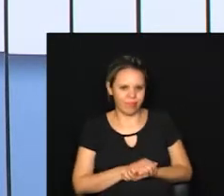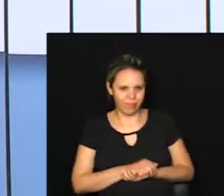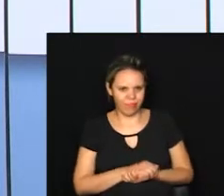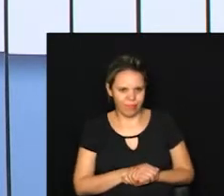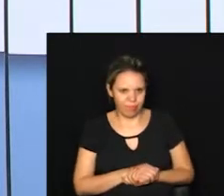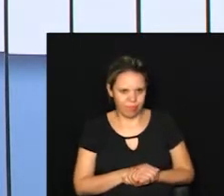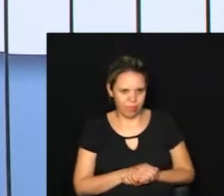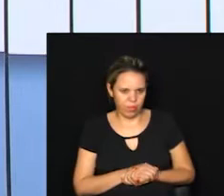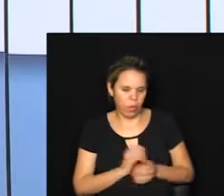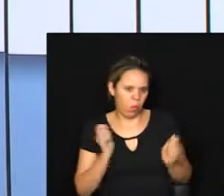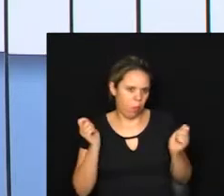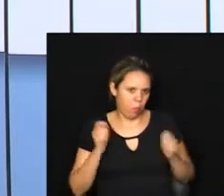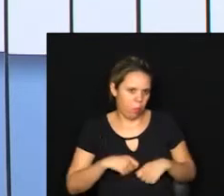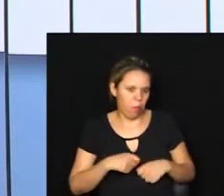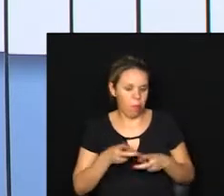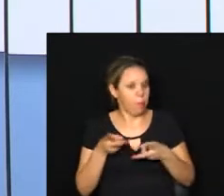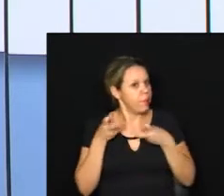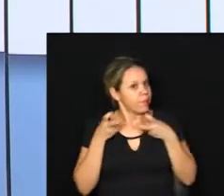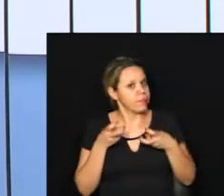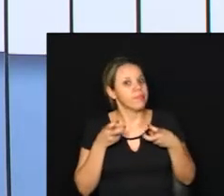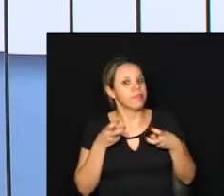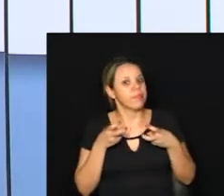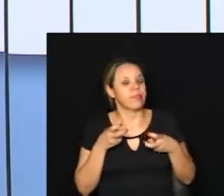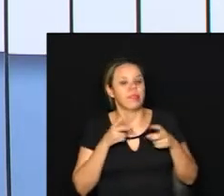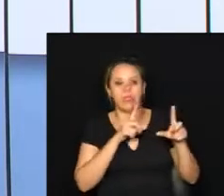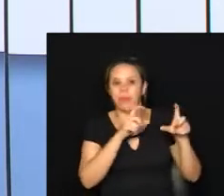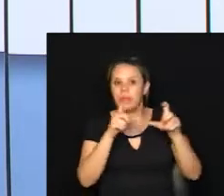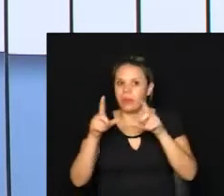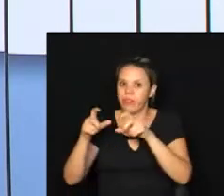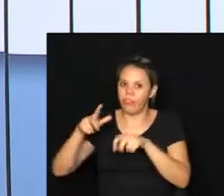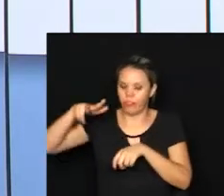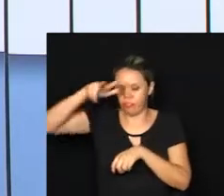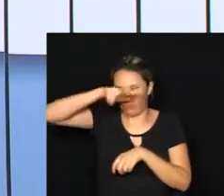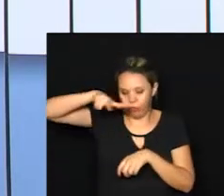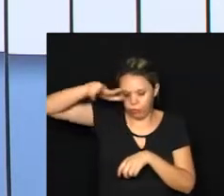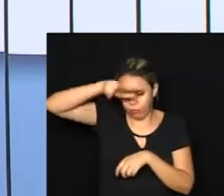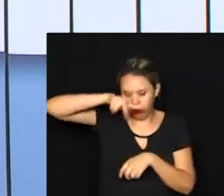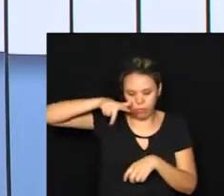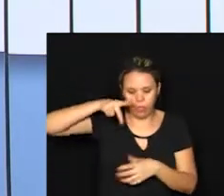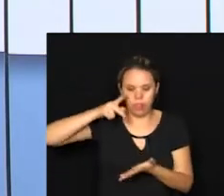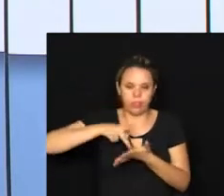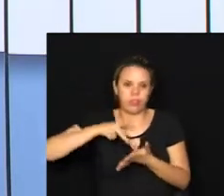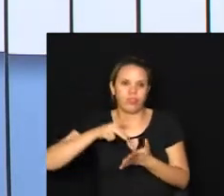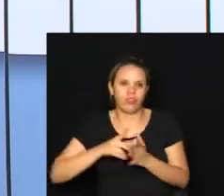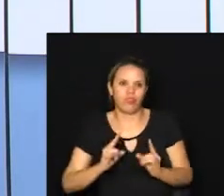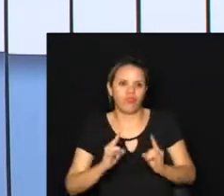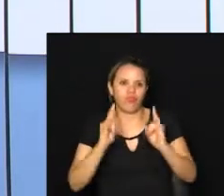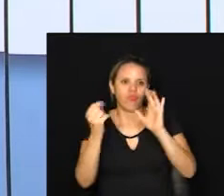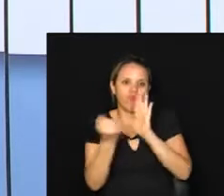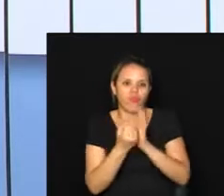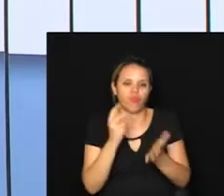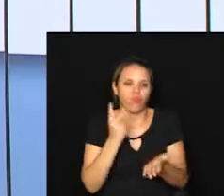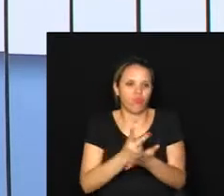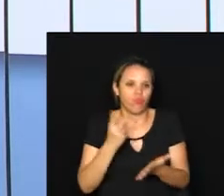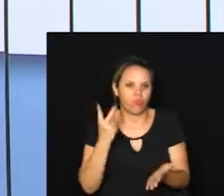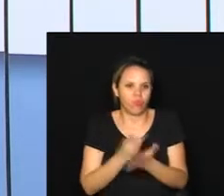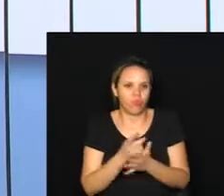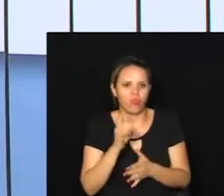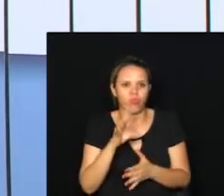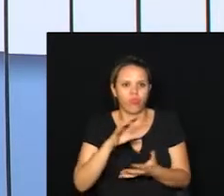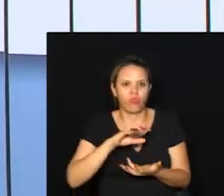Olha, e como pode ser percebido aí pelas fotos aéreas, na verdade o prédio será mantido e